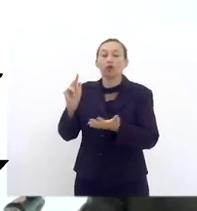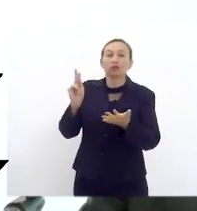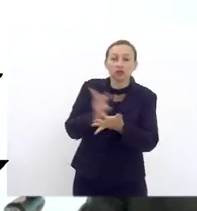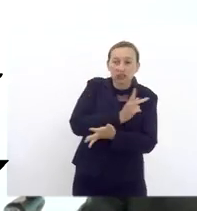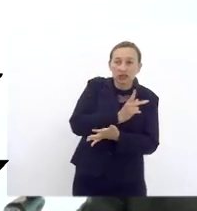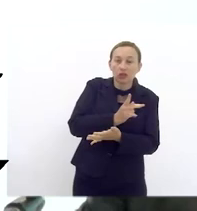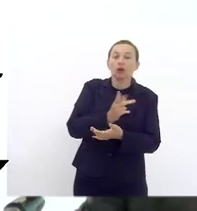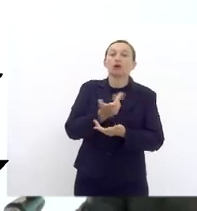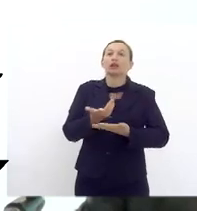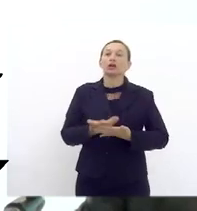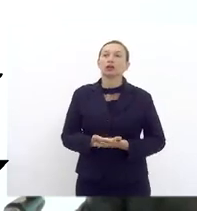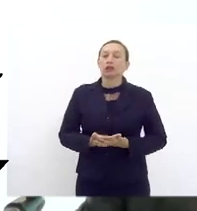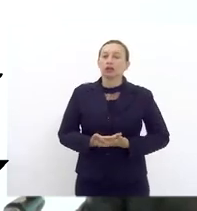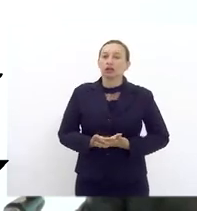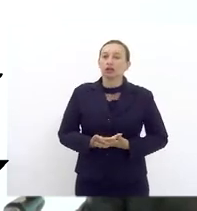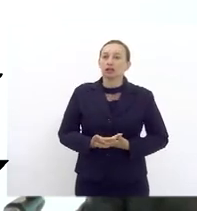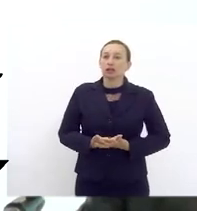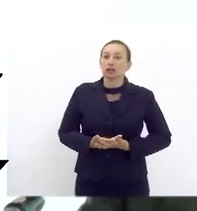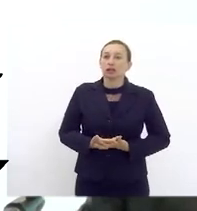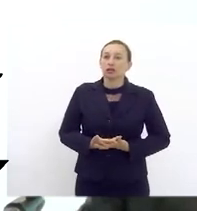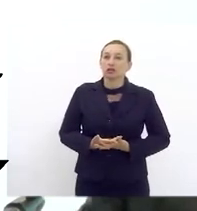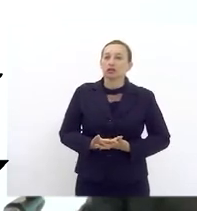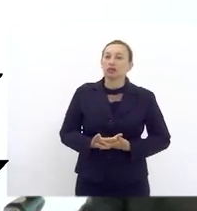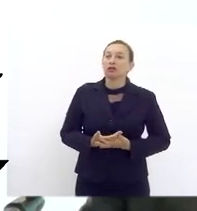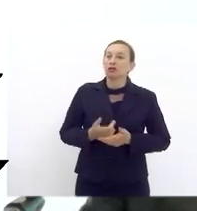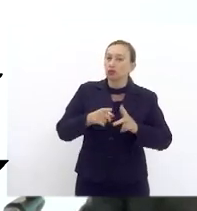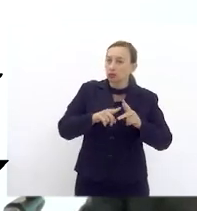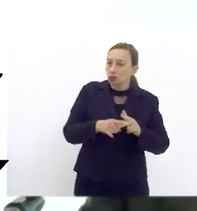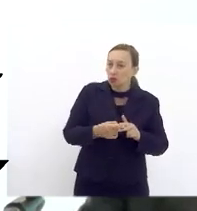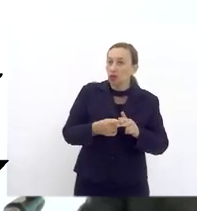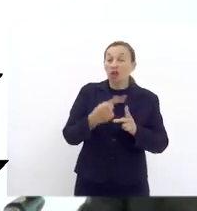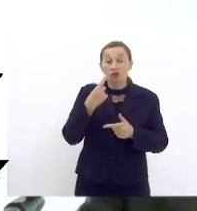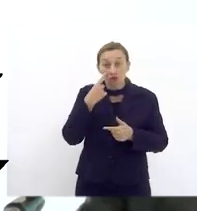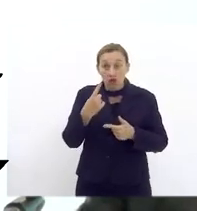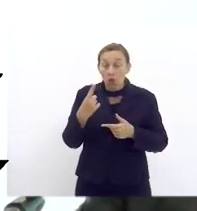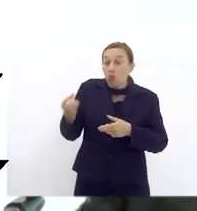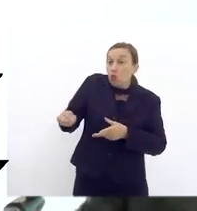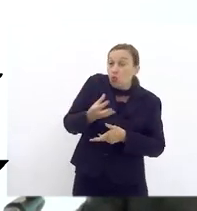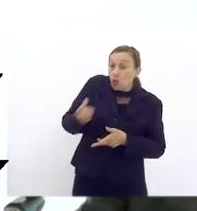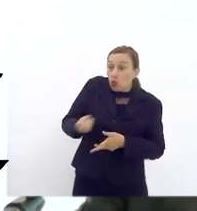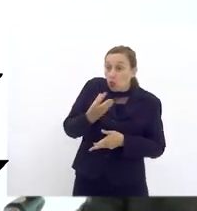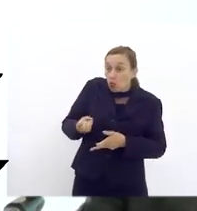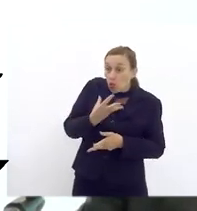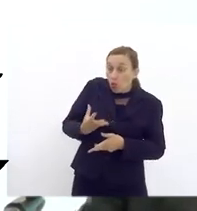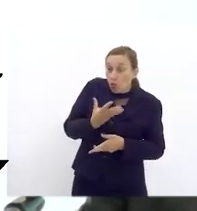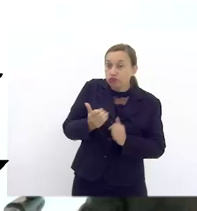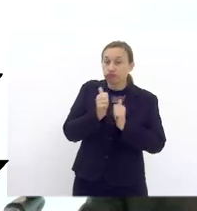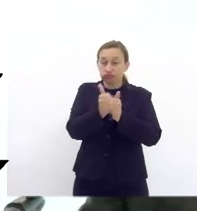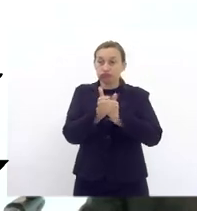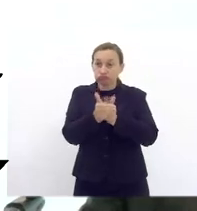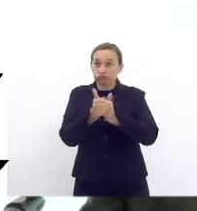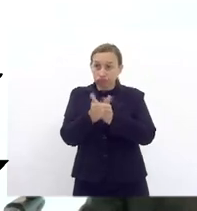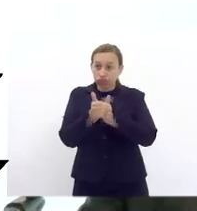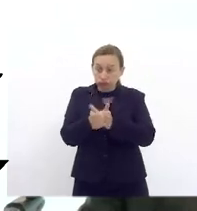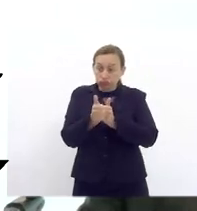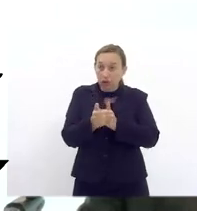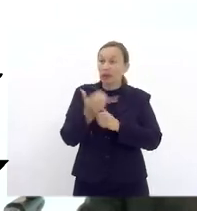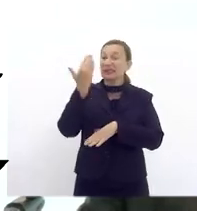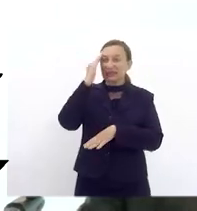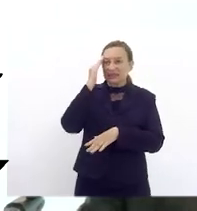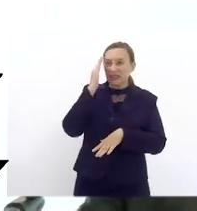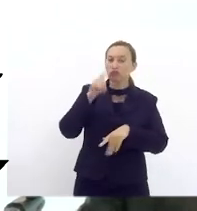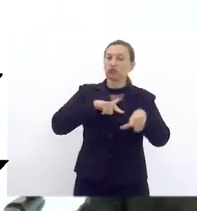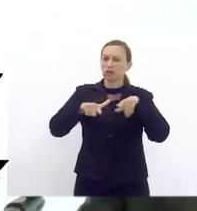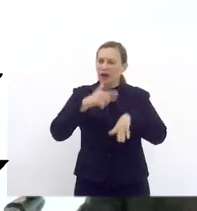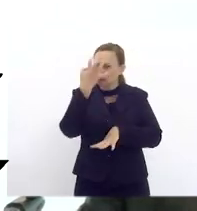inclusive atualizando e revendo a luz de uma nova de uma nova condução mas entendendo o que foi um